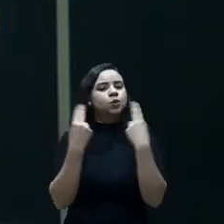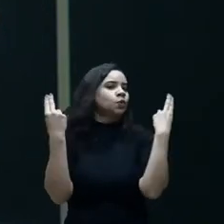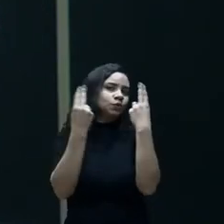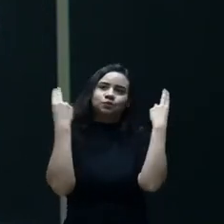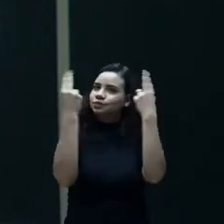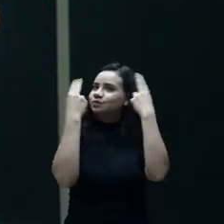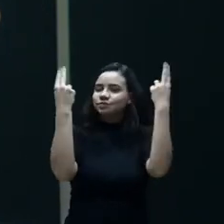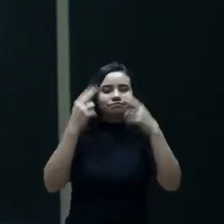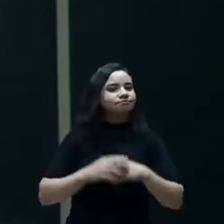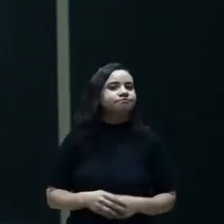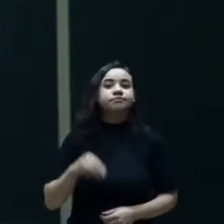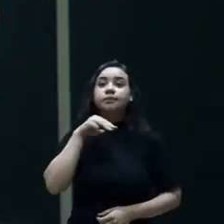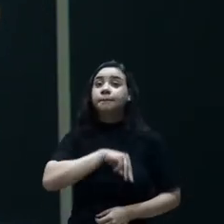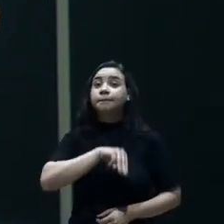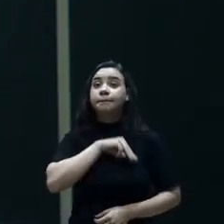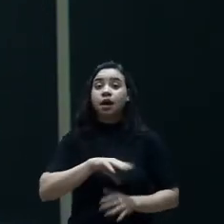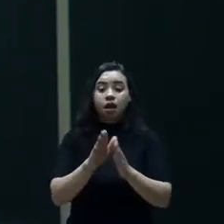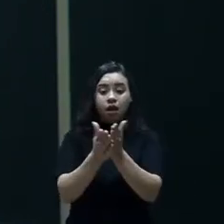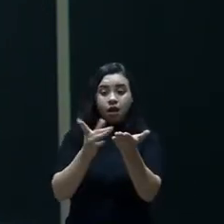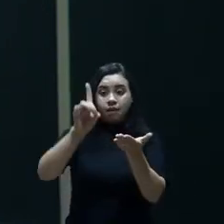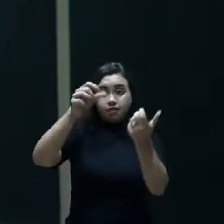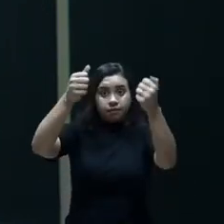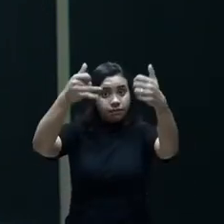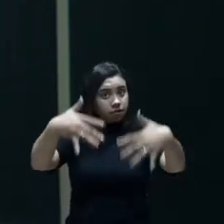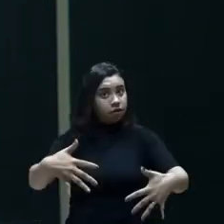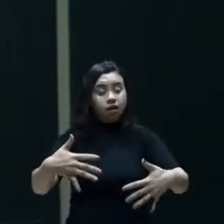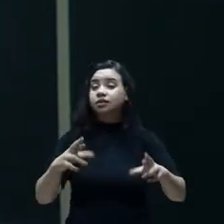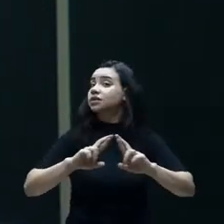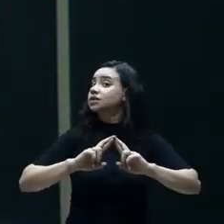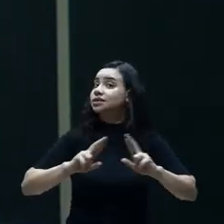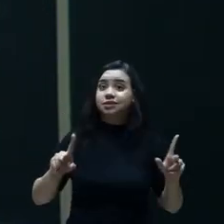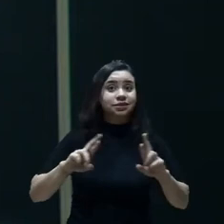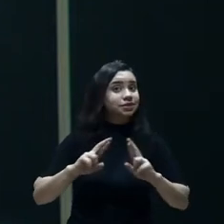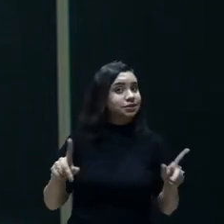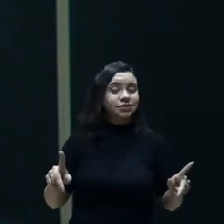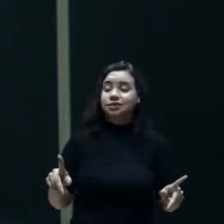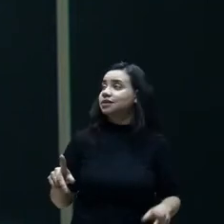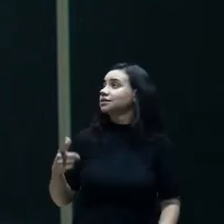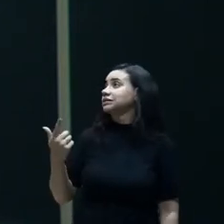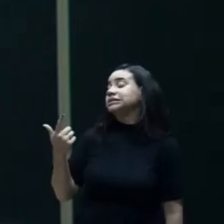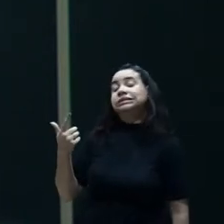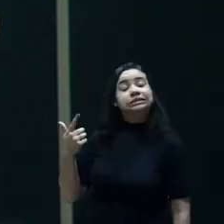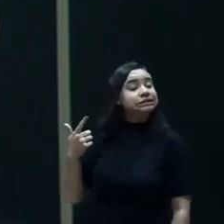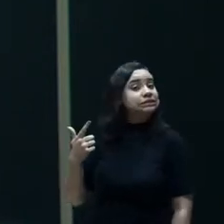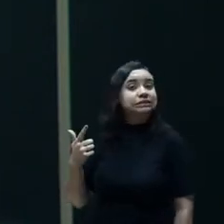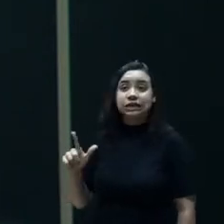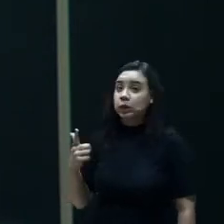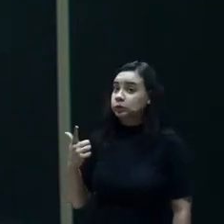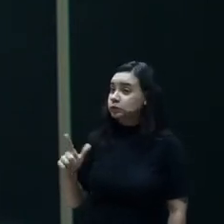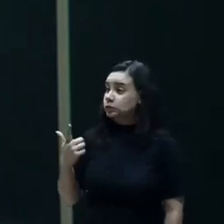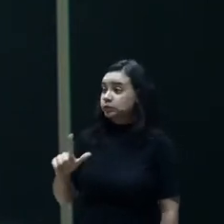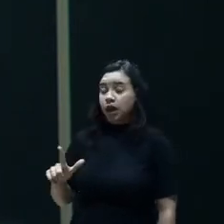dá para seguir, servir a dois senhores. Nós vamos agradar um e